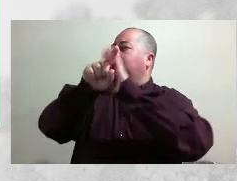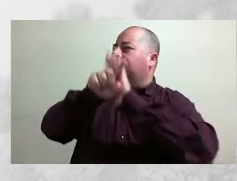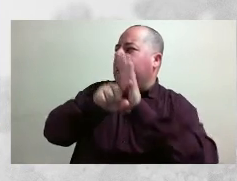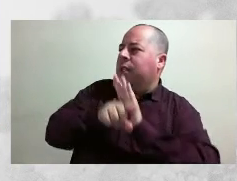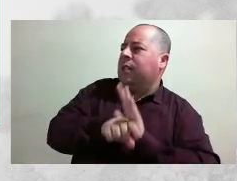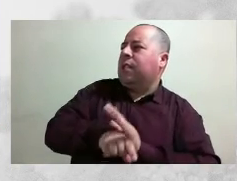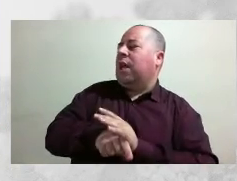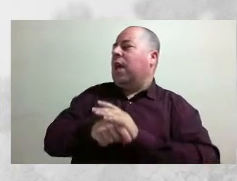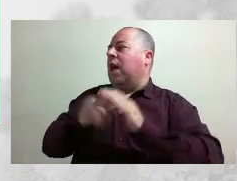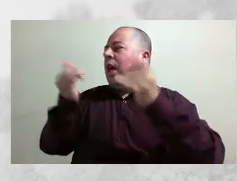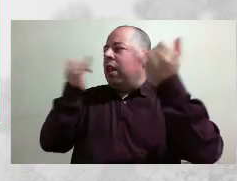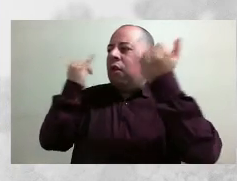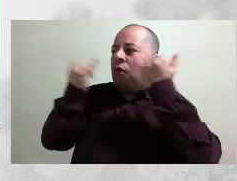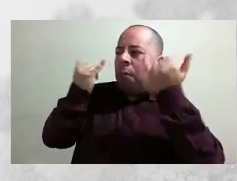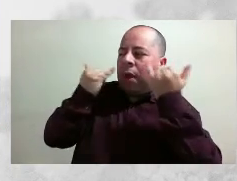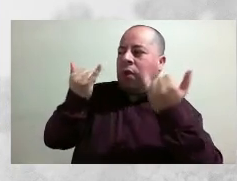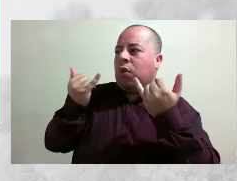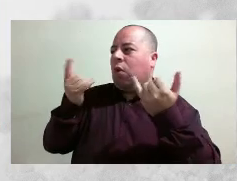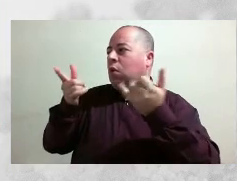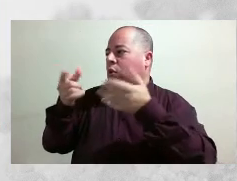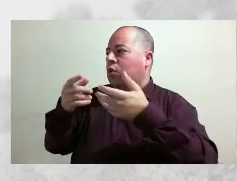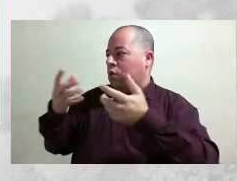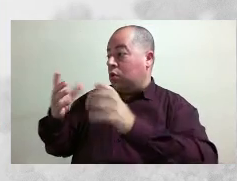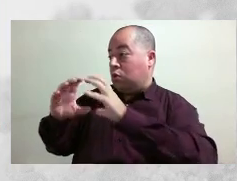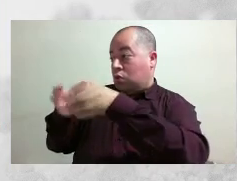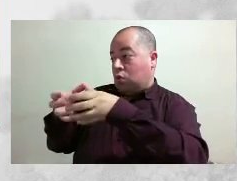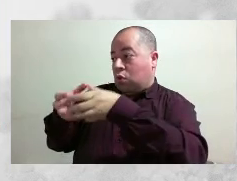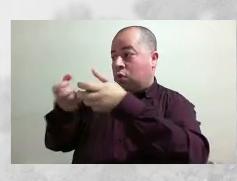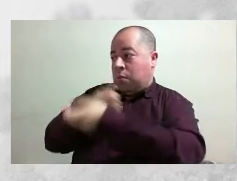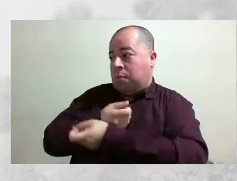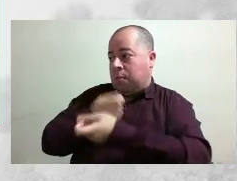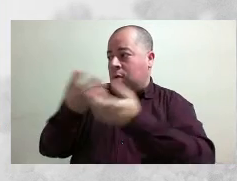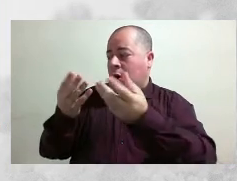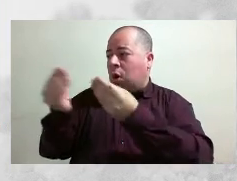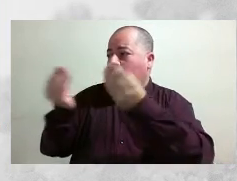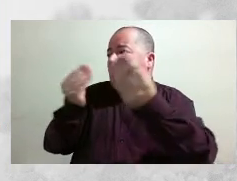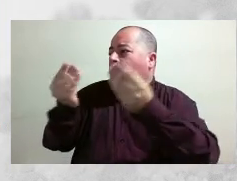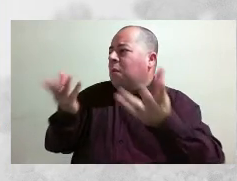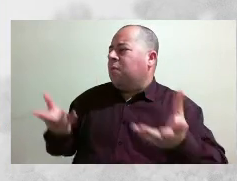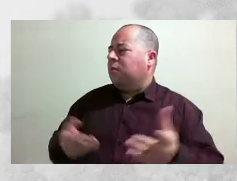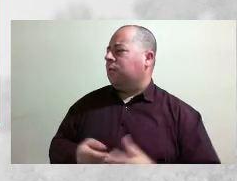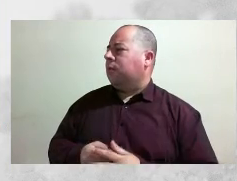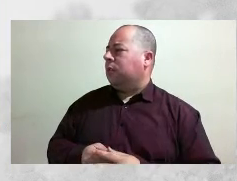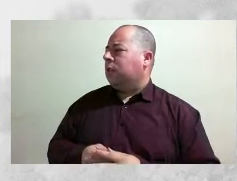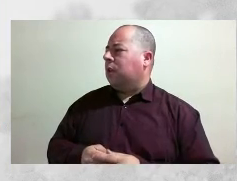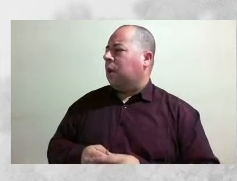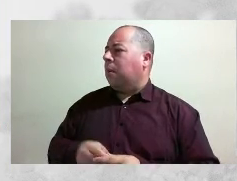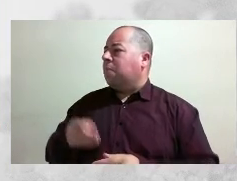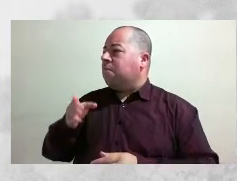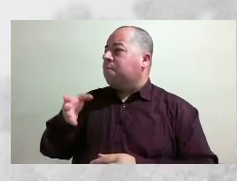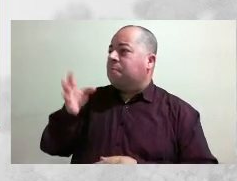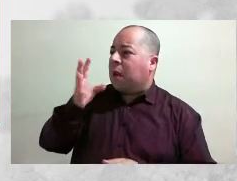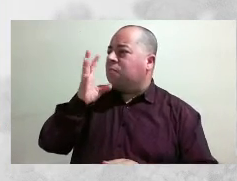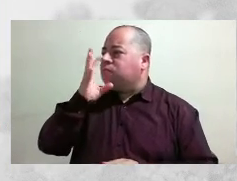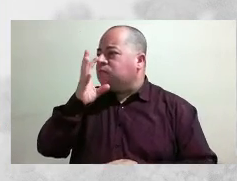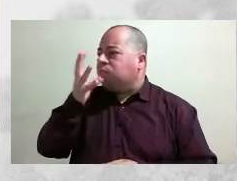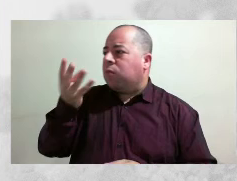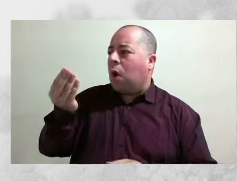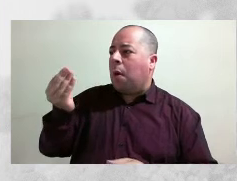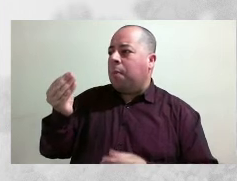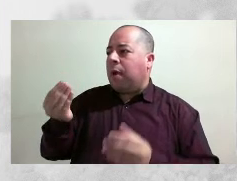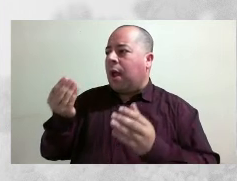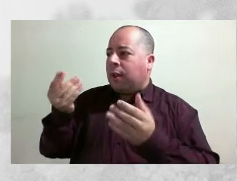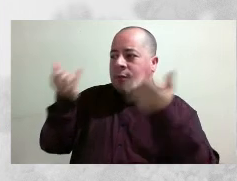em pesquisar essas informações que o grupo está produzindo, como que elas fazem para ter acesso a